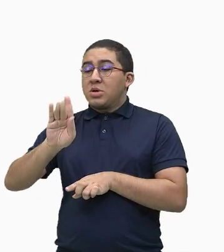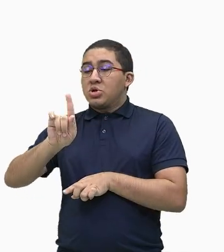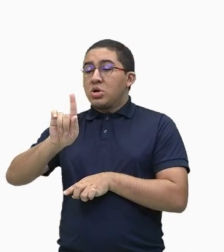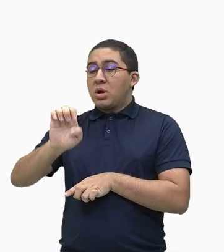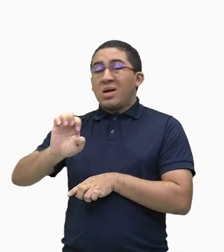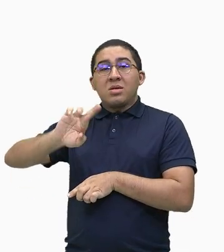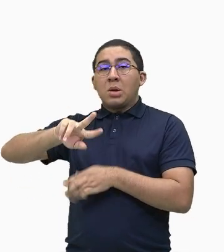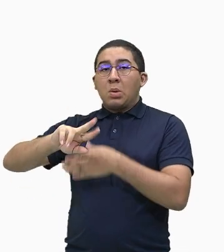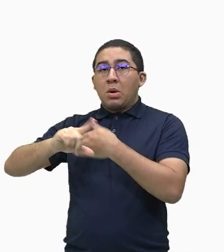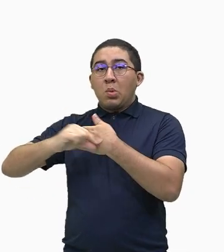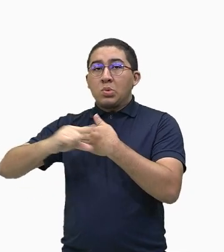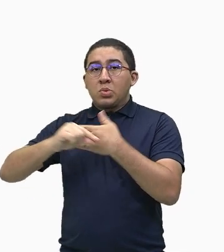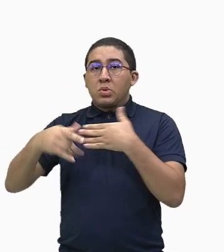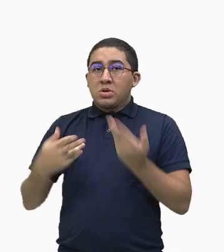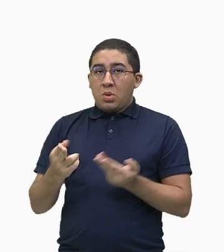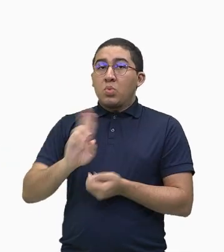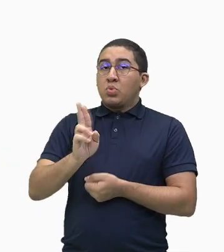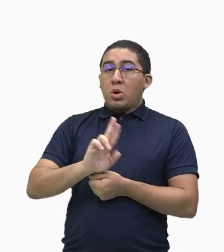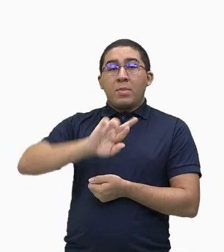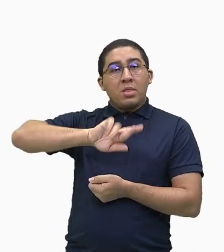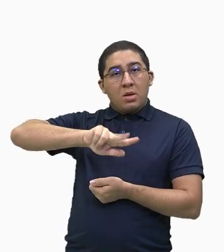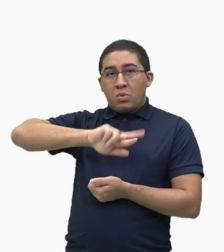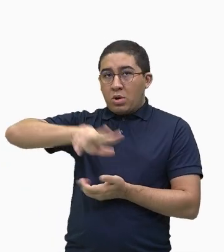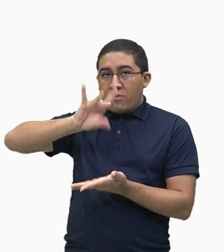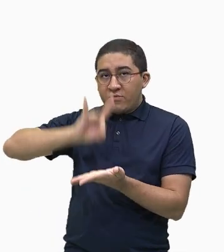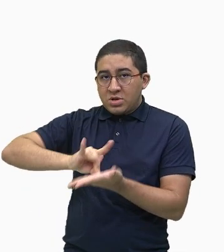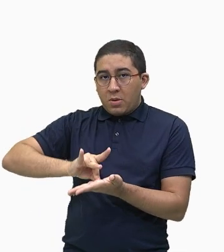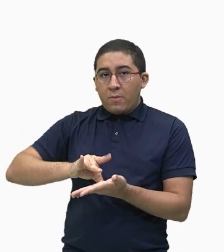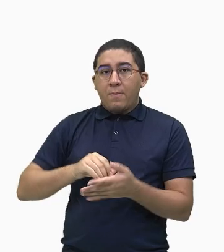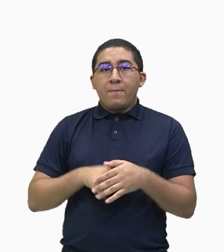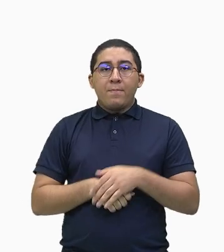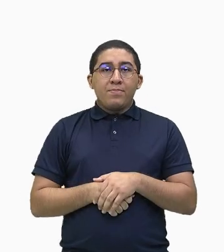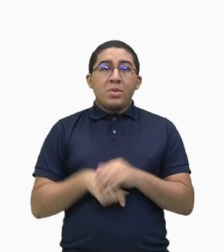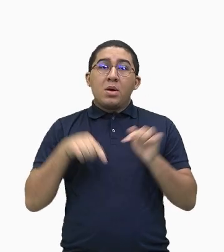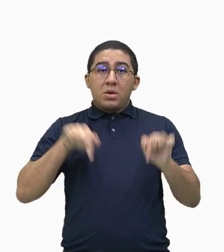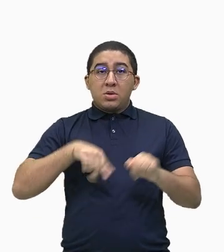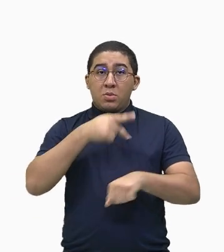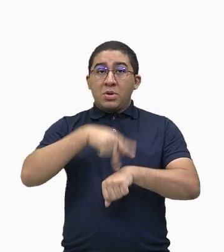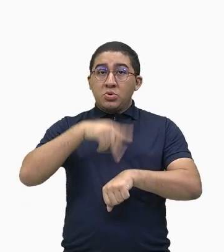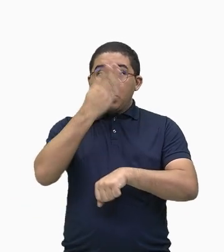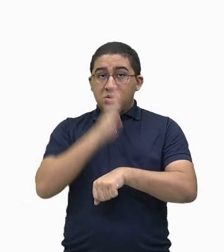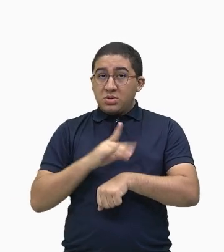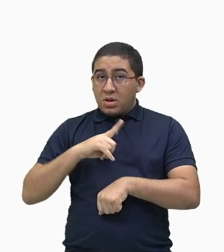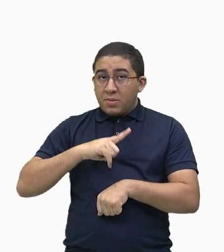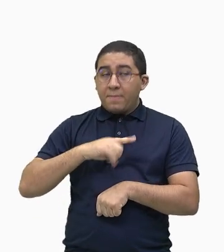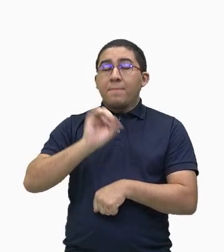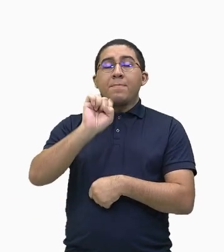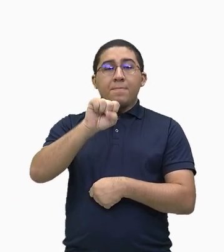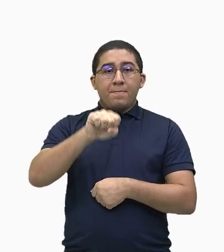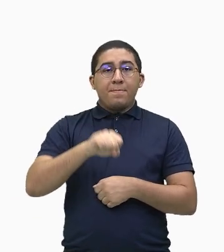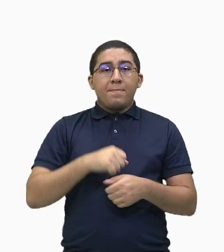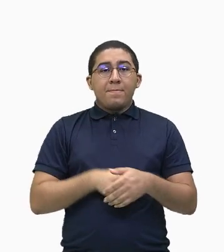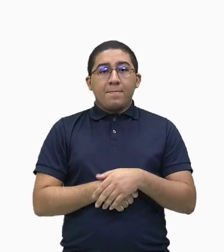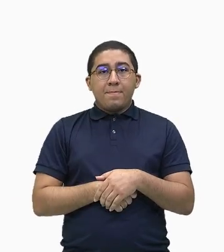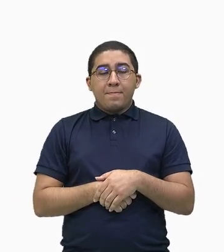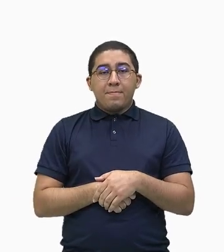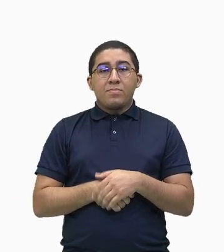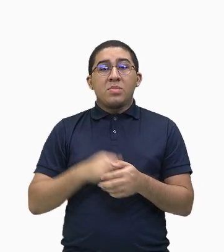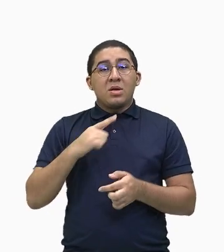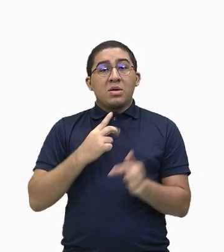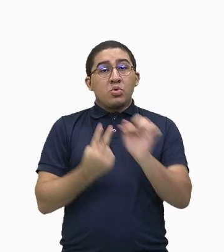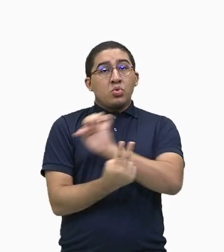de regionalização não oficial. E nós temos aqui no Brasil, temos. Aí nós temos, olha,